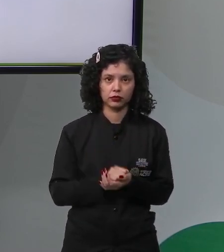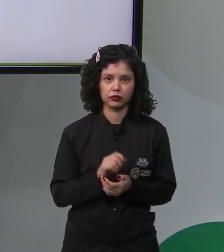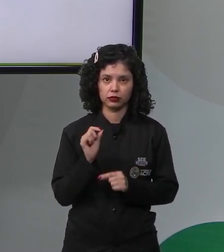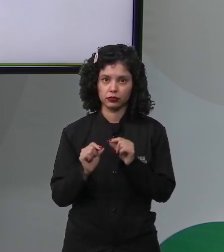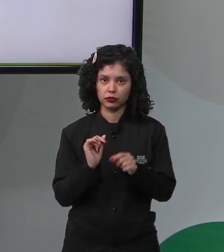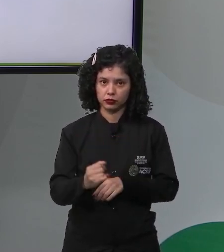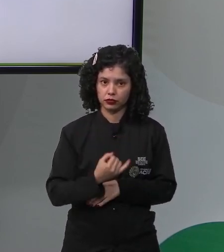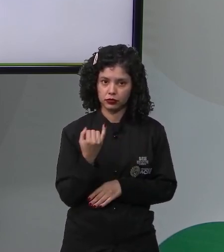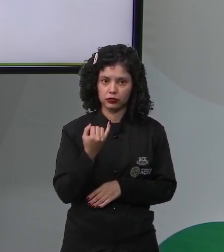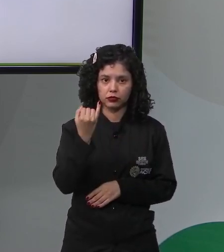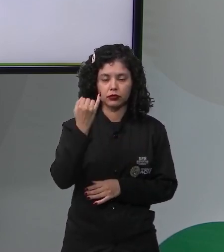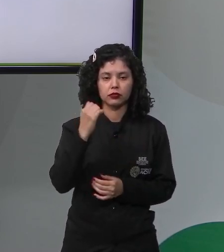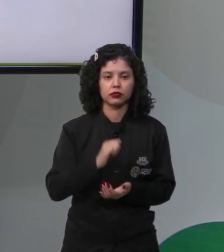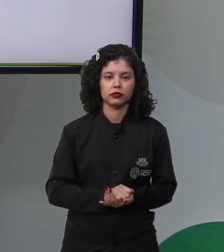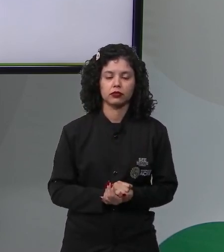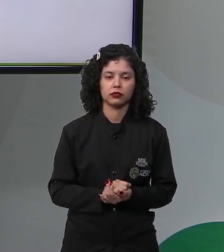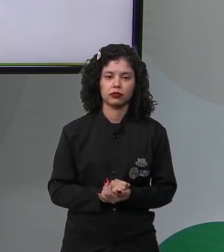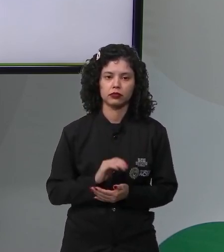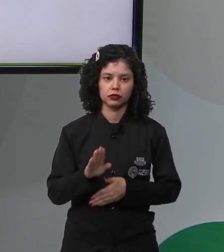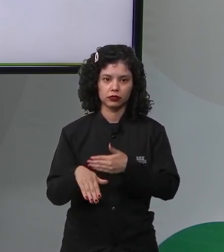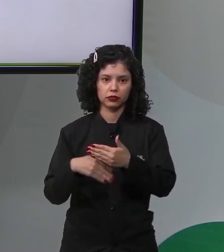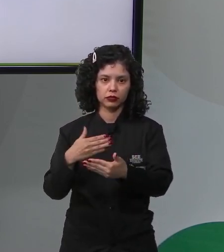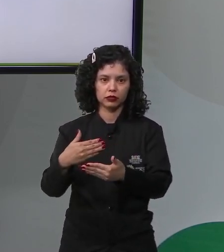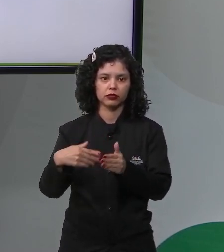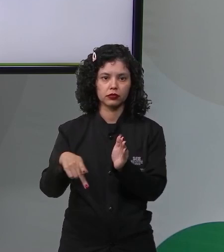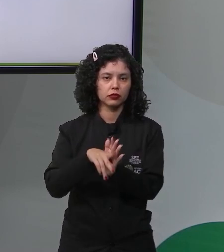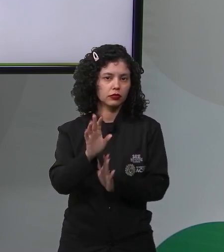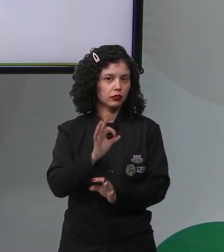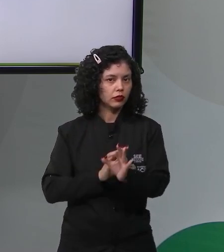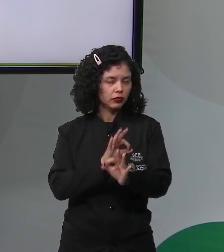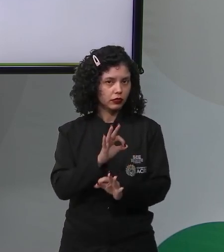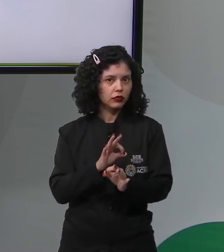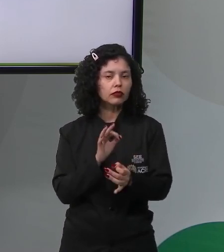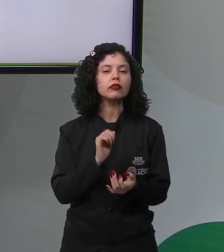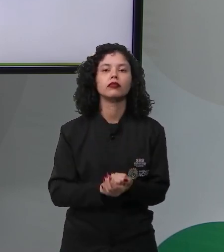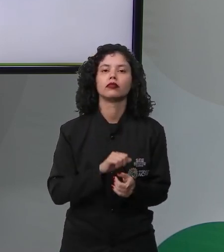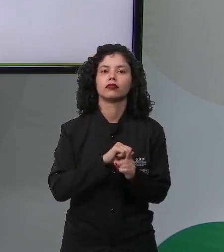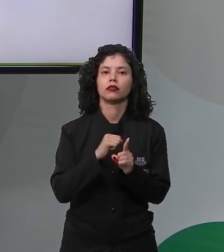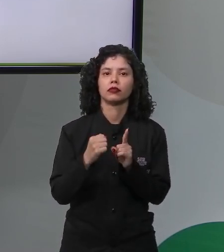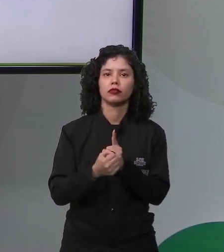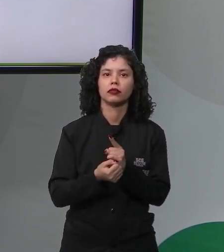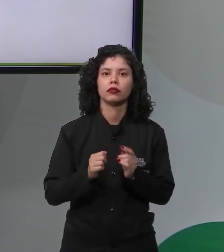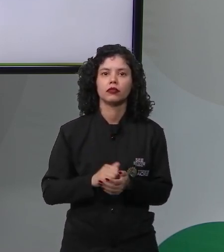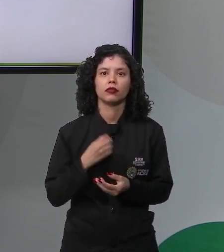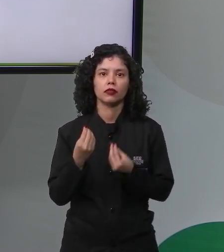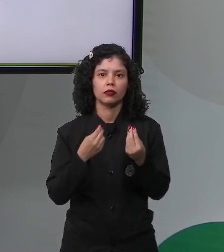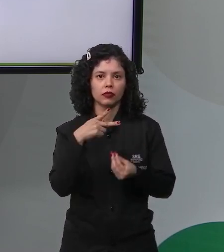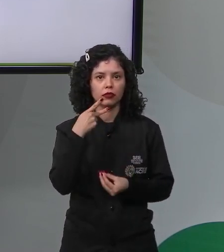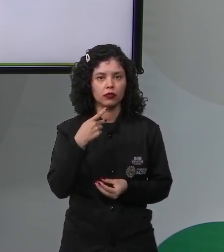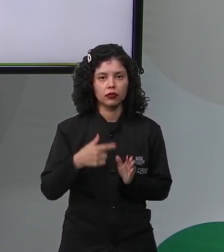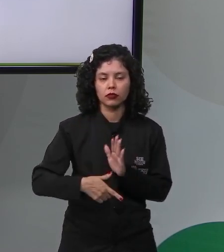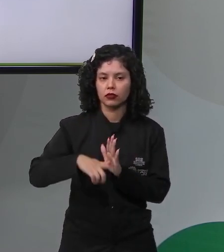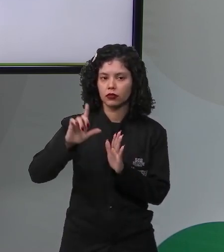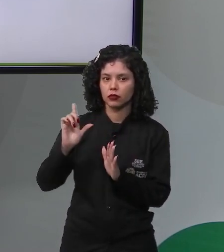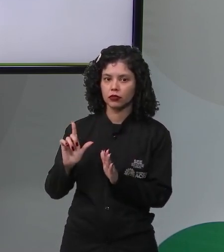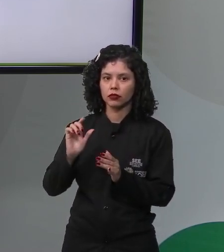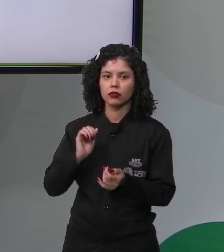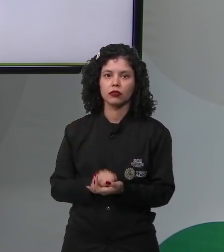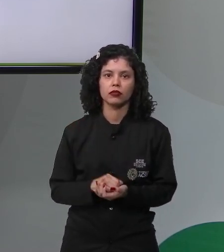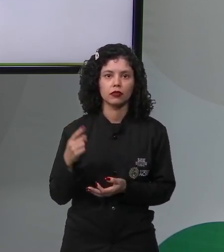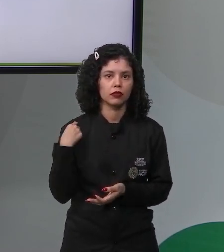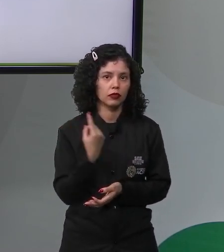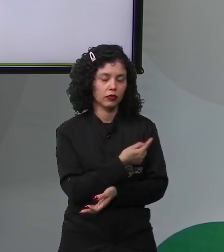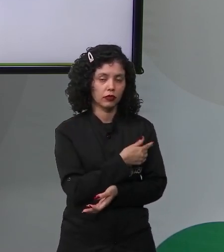são fundamentais nesse processo de organização da sociedade. Como eu disse anteriormente, para